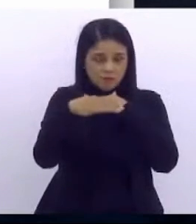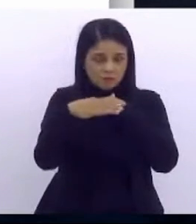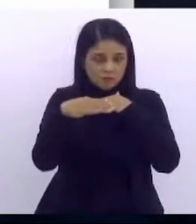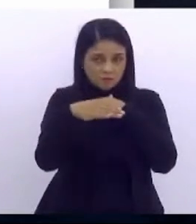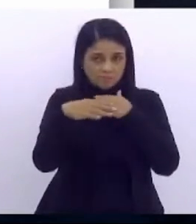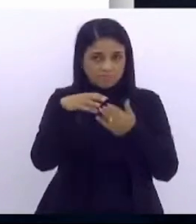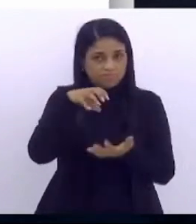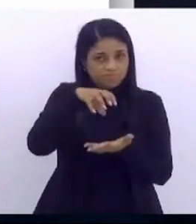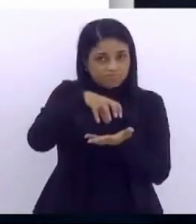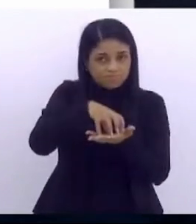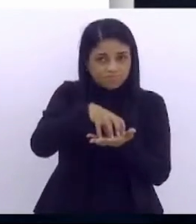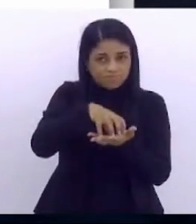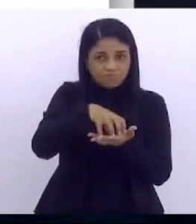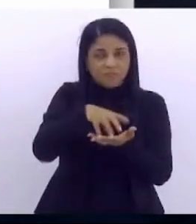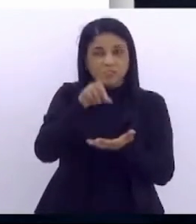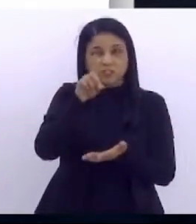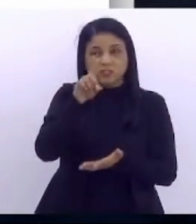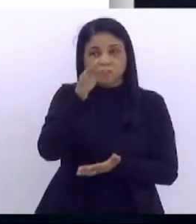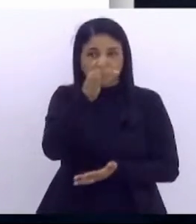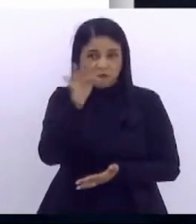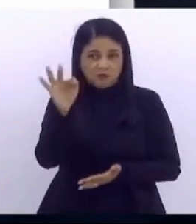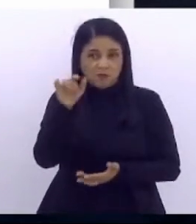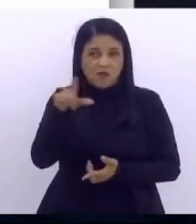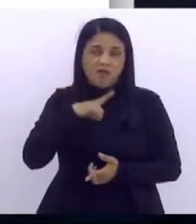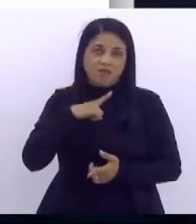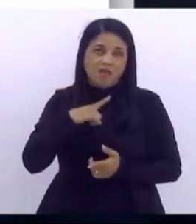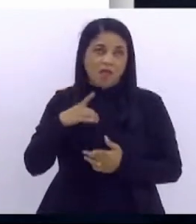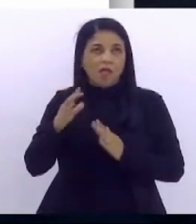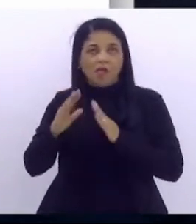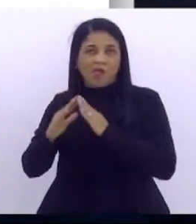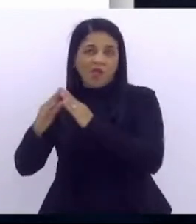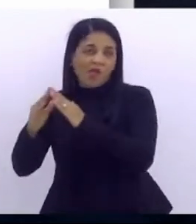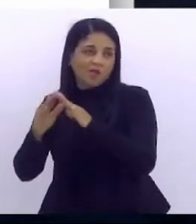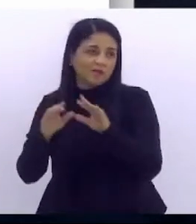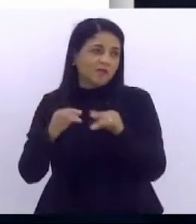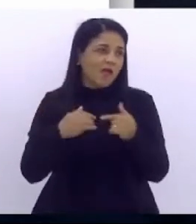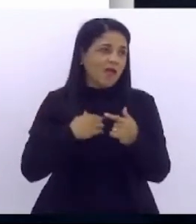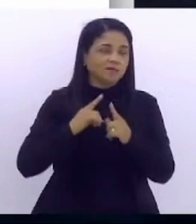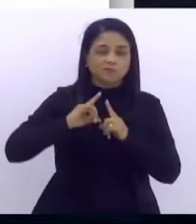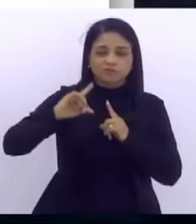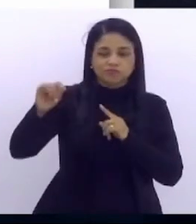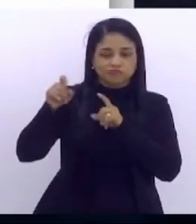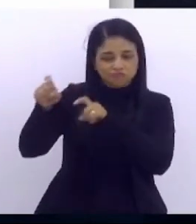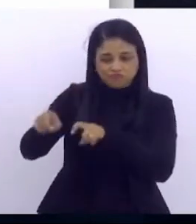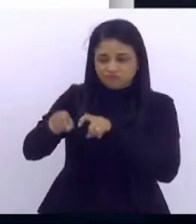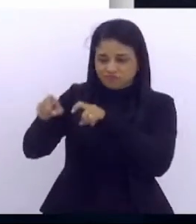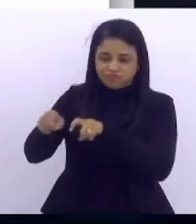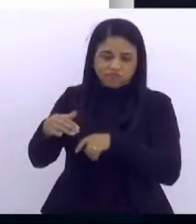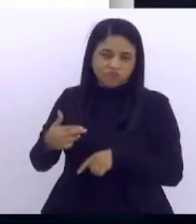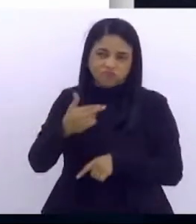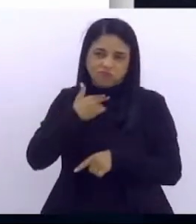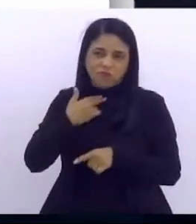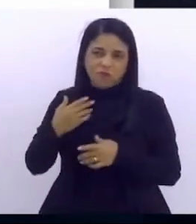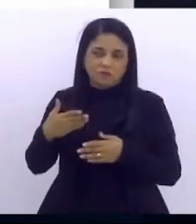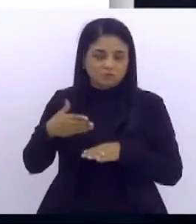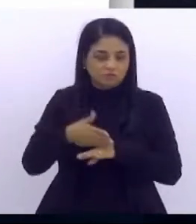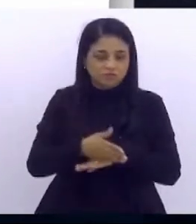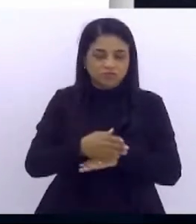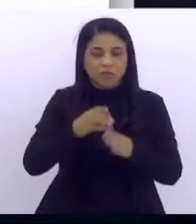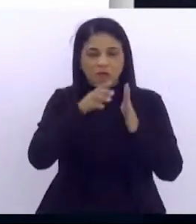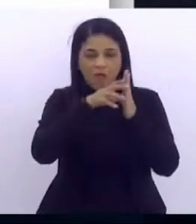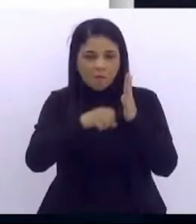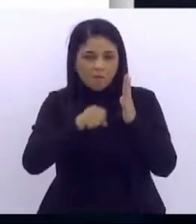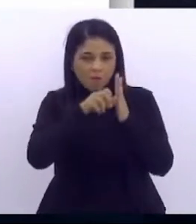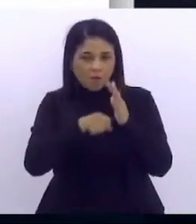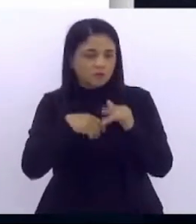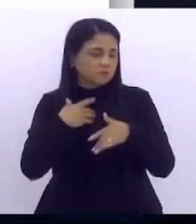federal. Não pode nem dizer que, porque tem comunidades rurais, distantes, que não conseguem acessar as clínicas e estão fazendo aborto clandestino ao mesmo